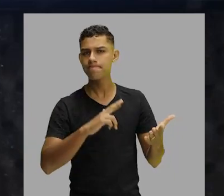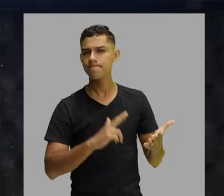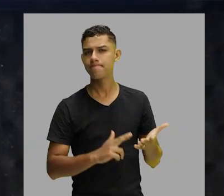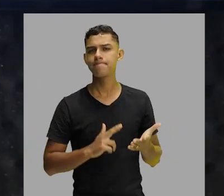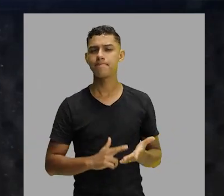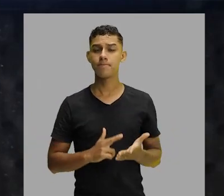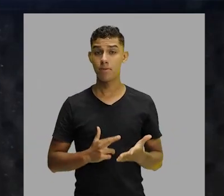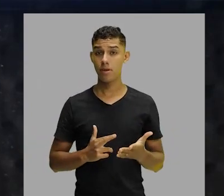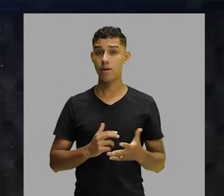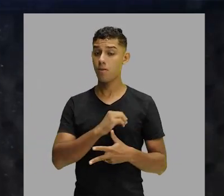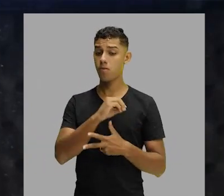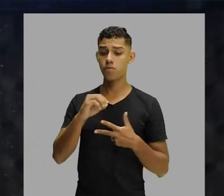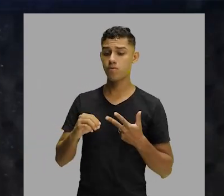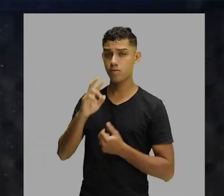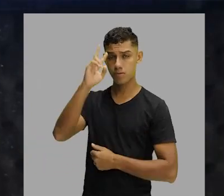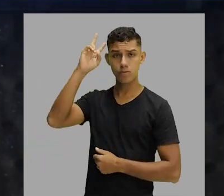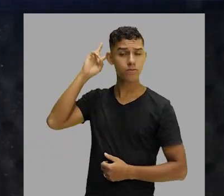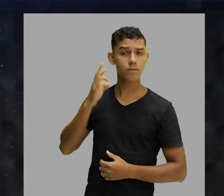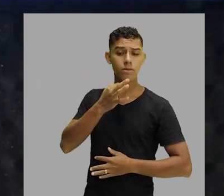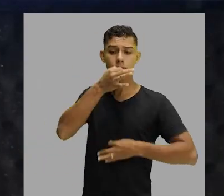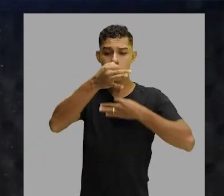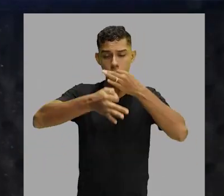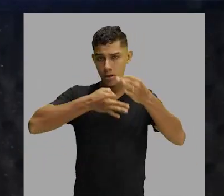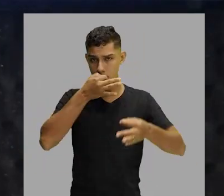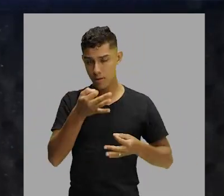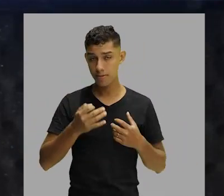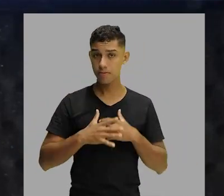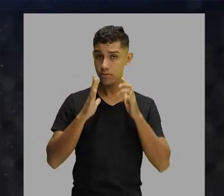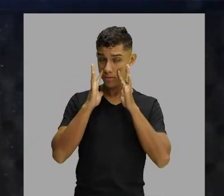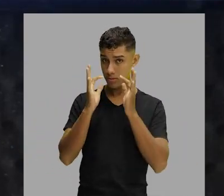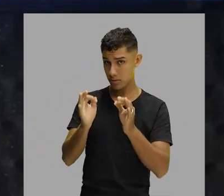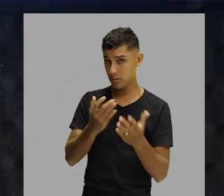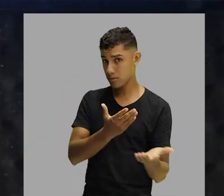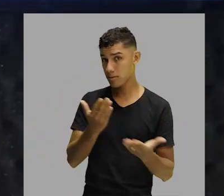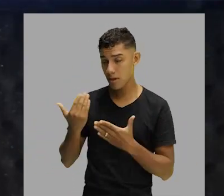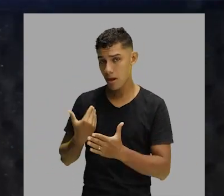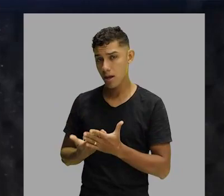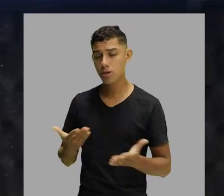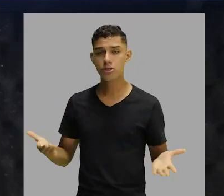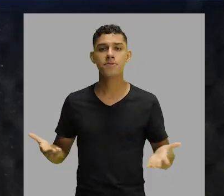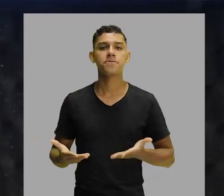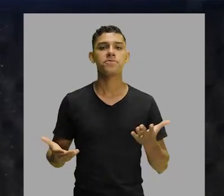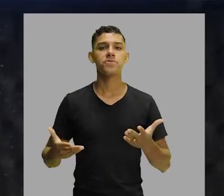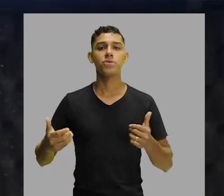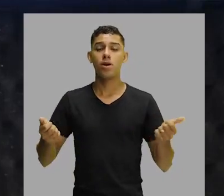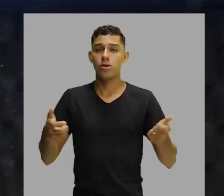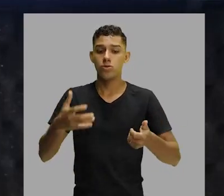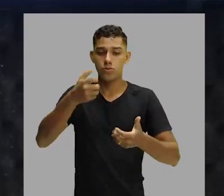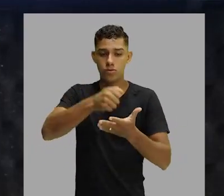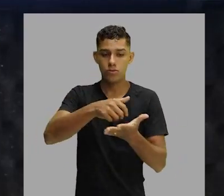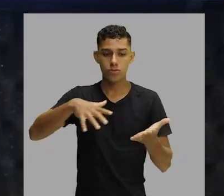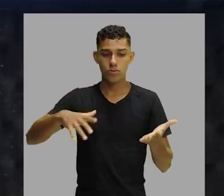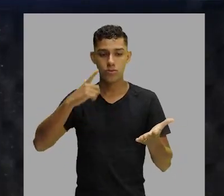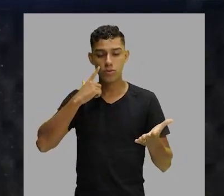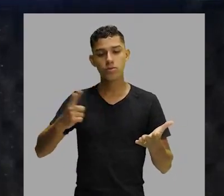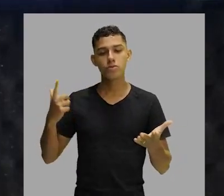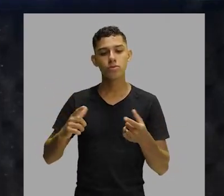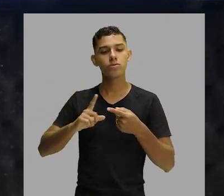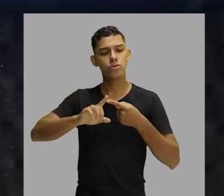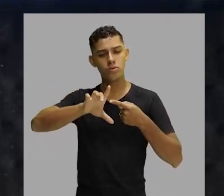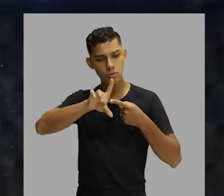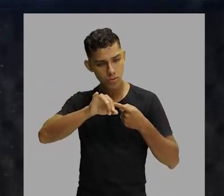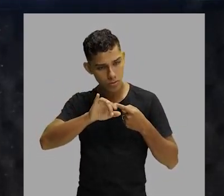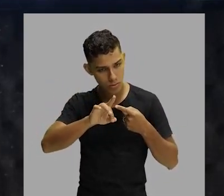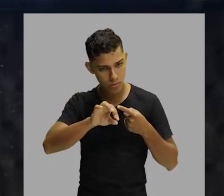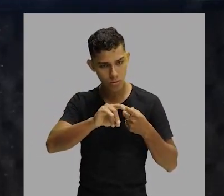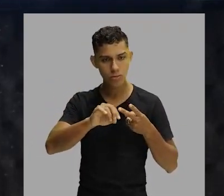né, e questões comentadas. Preste bem atenção na aula de hoje. A aula de hoje é exercício sobre diodo,